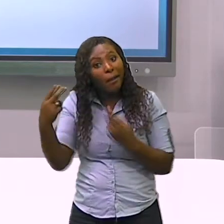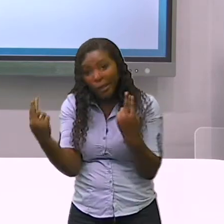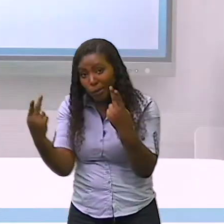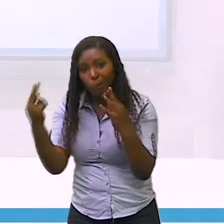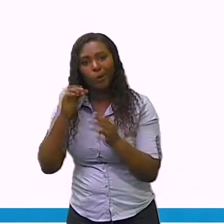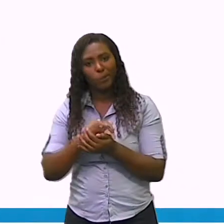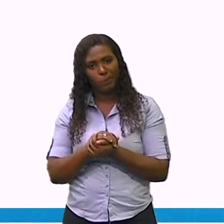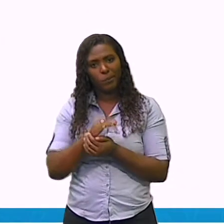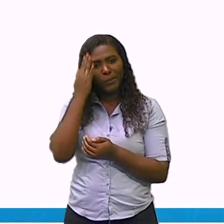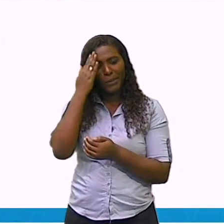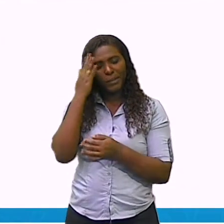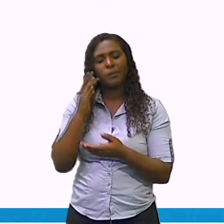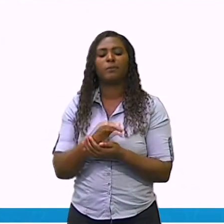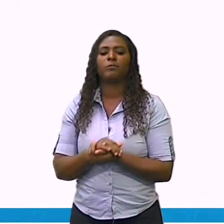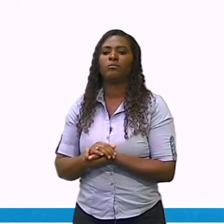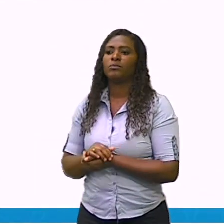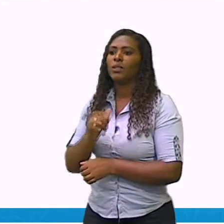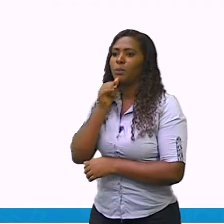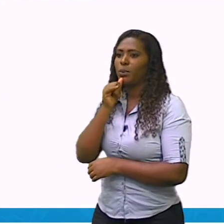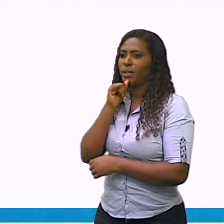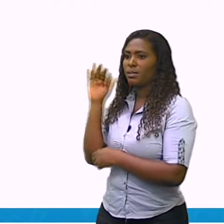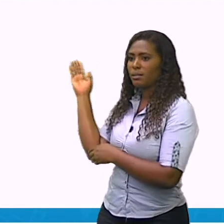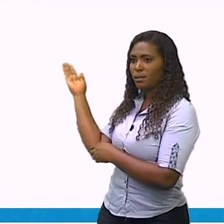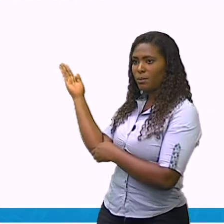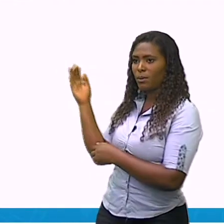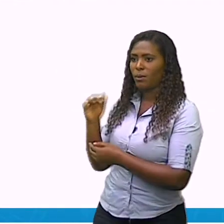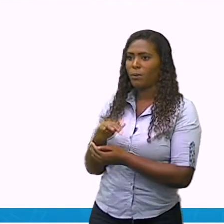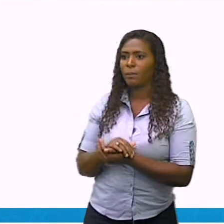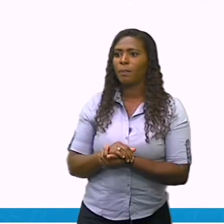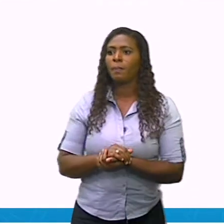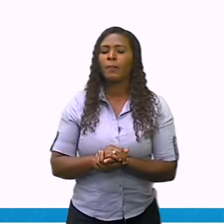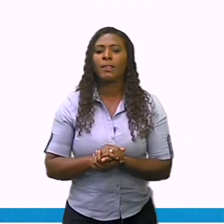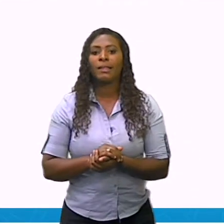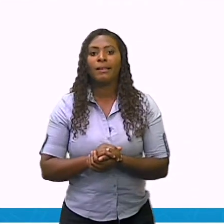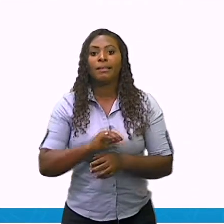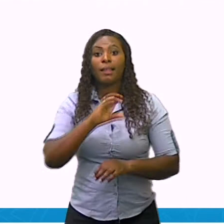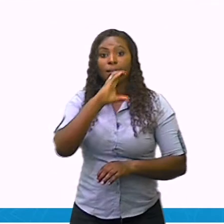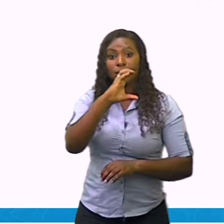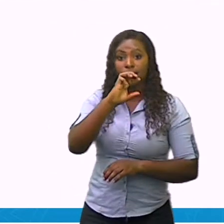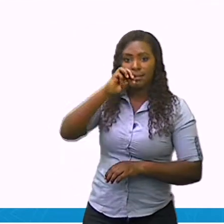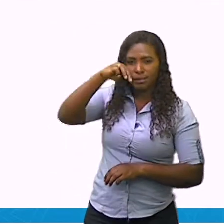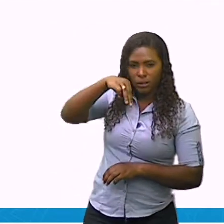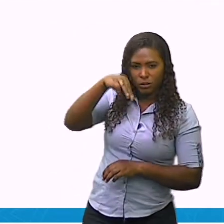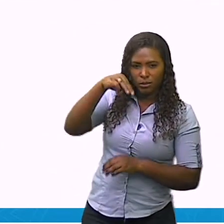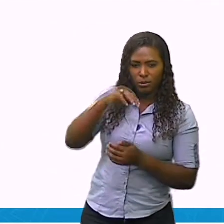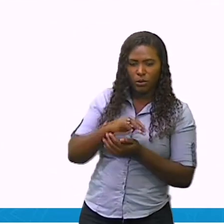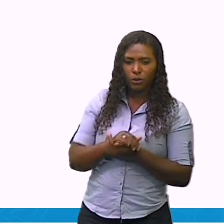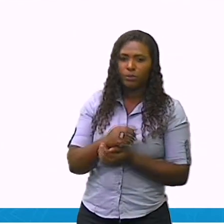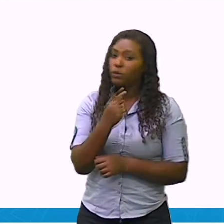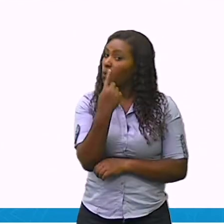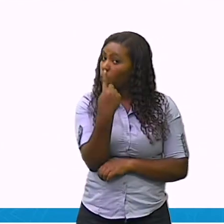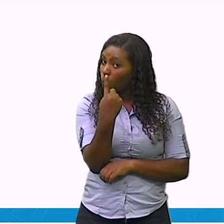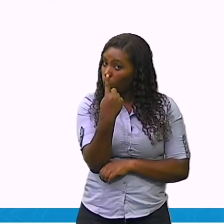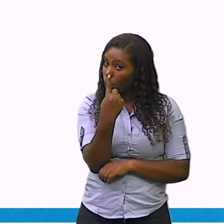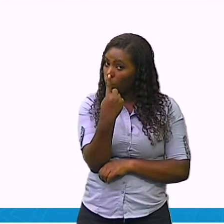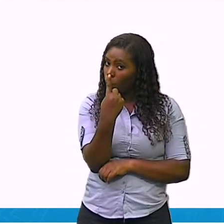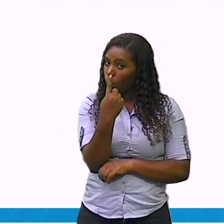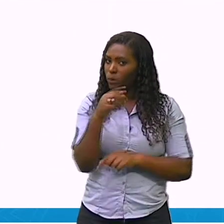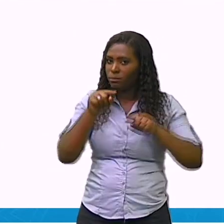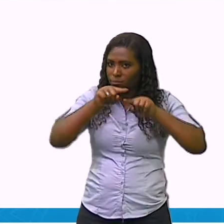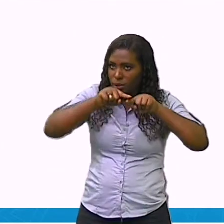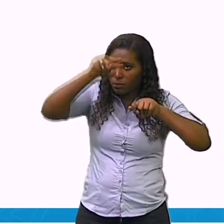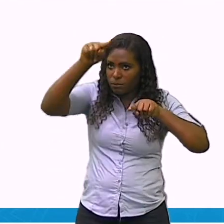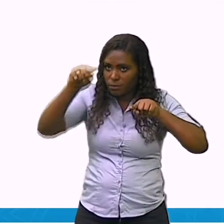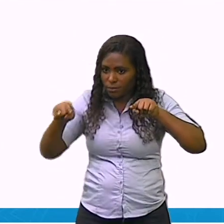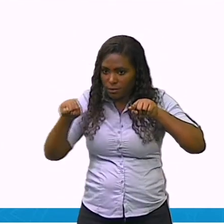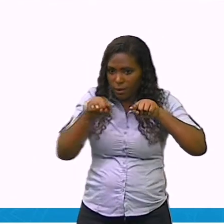tabela. Medida x do lado em centímetro. Se o lado mede 1, 3 vezes 1,